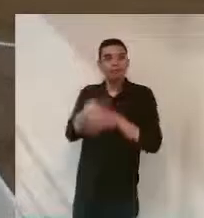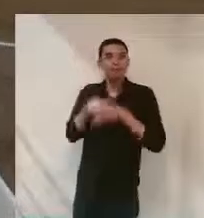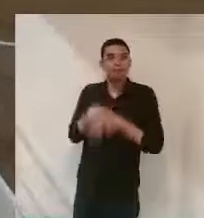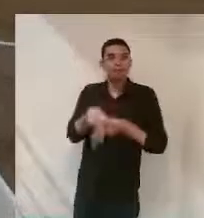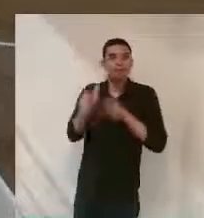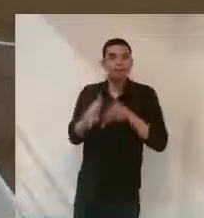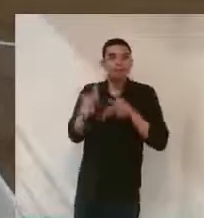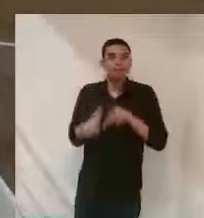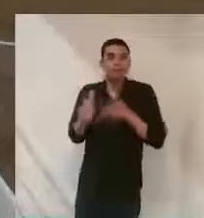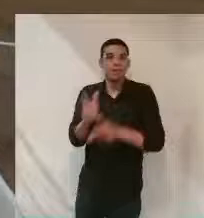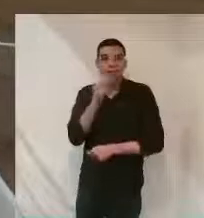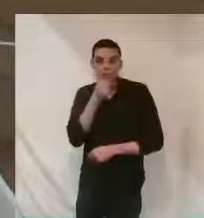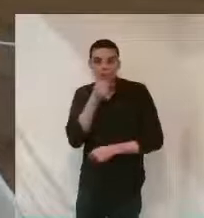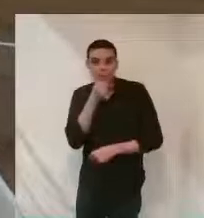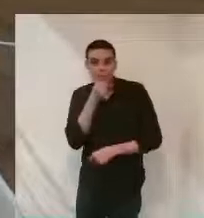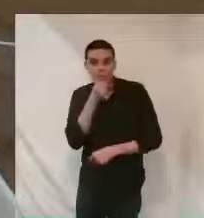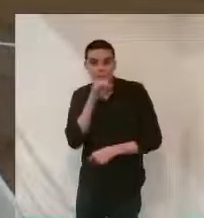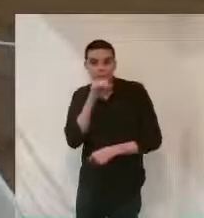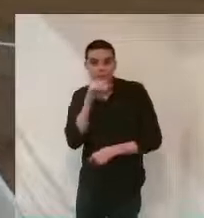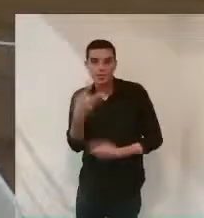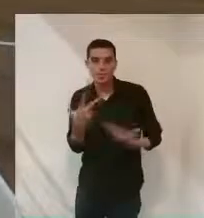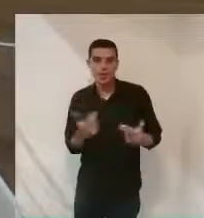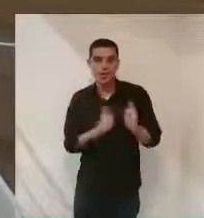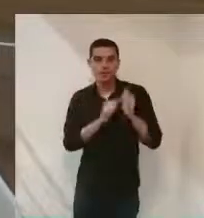Alguns aqui não vão saber quem é, Gaia.